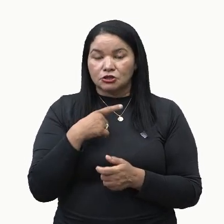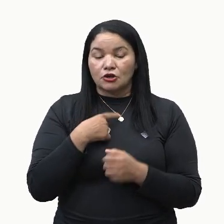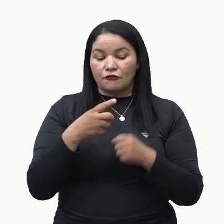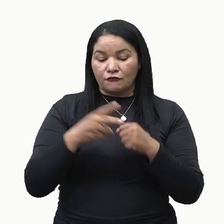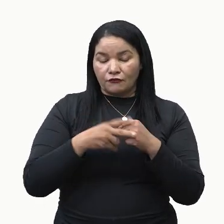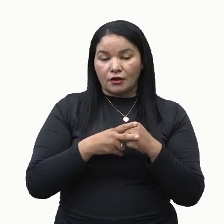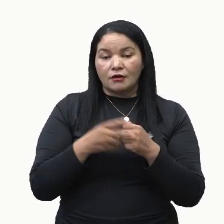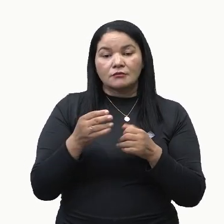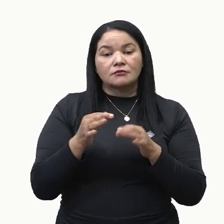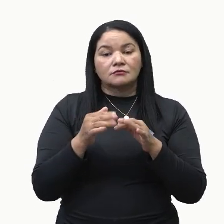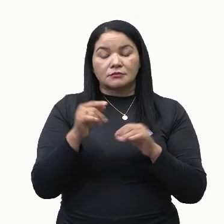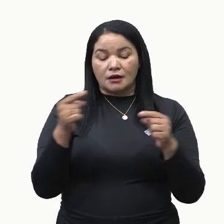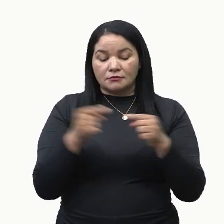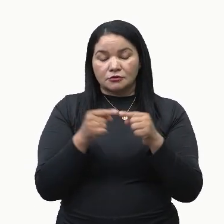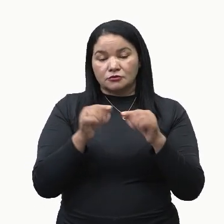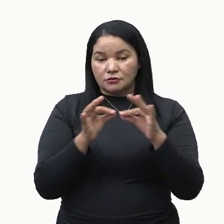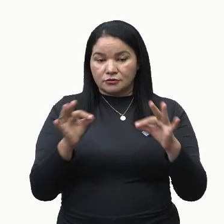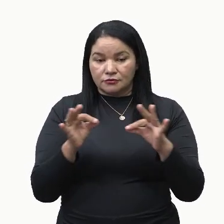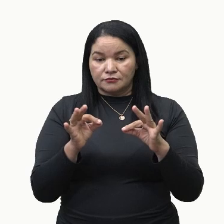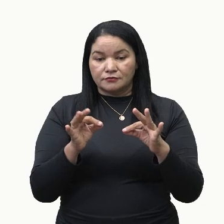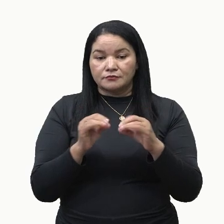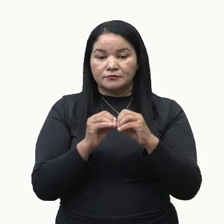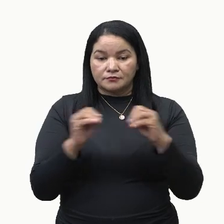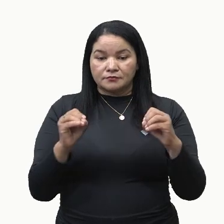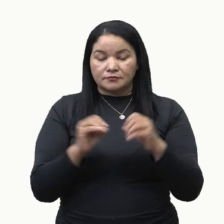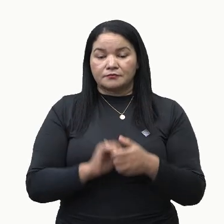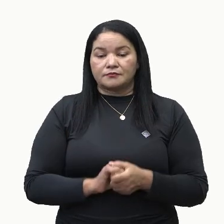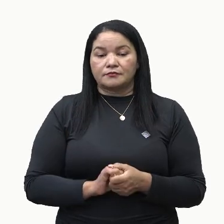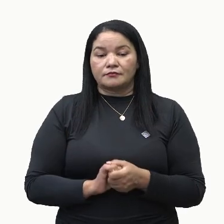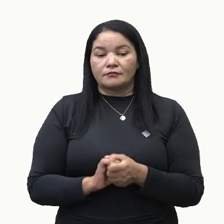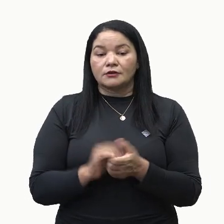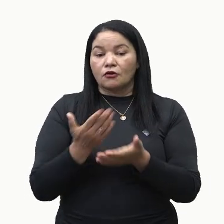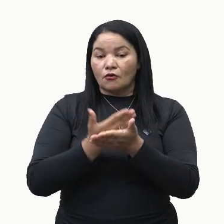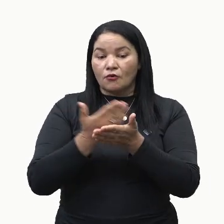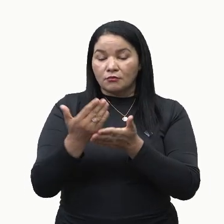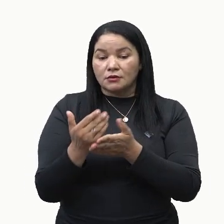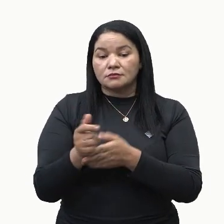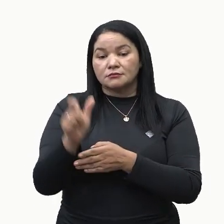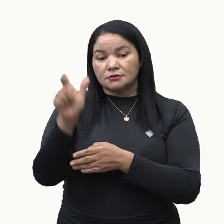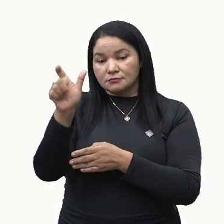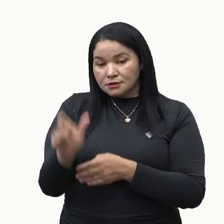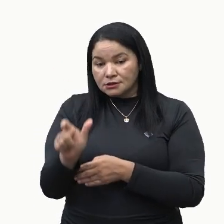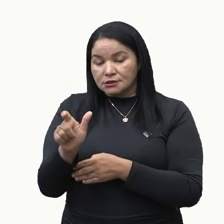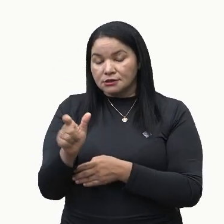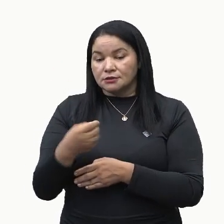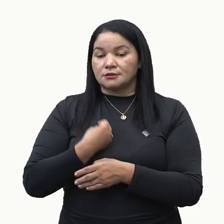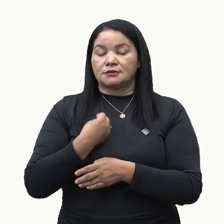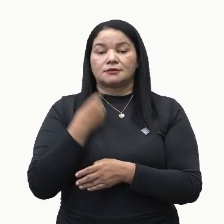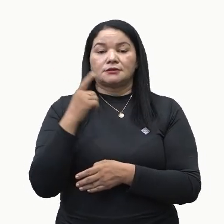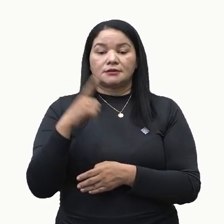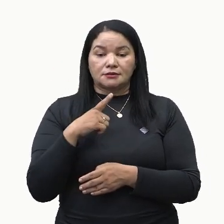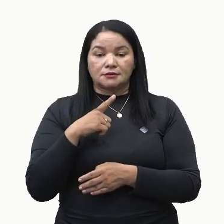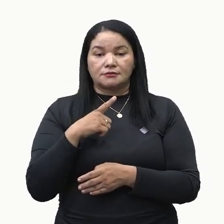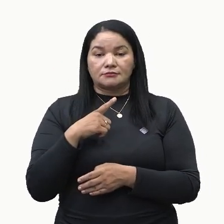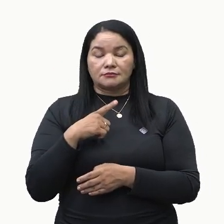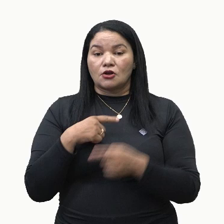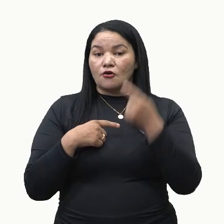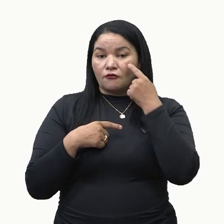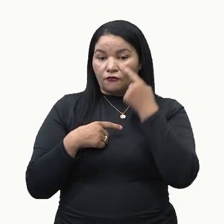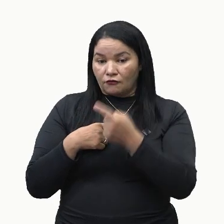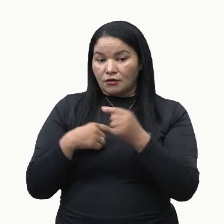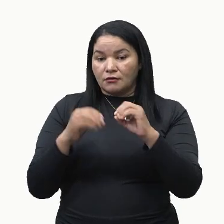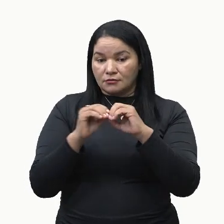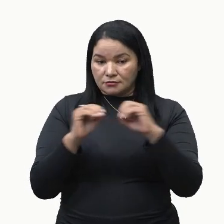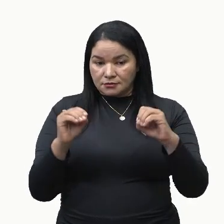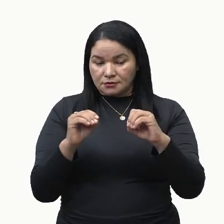No começo, a palavra já existia. Olha aí, temos aí uma oração. Aí prossegue